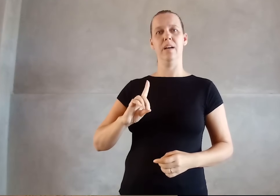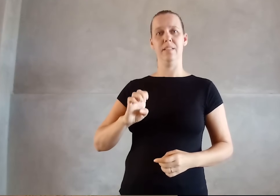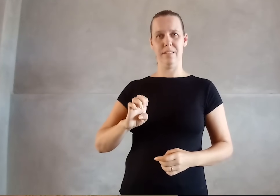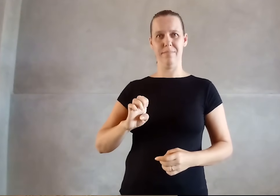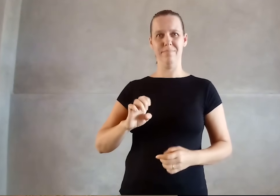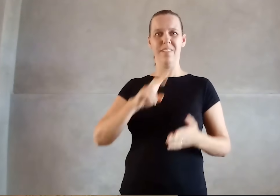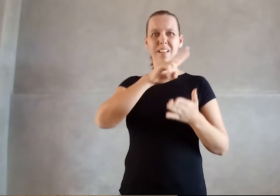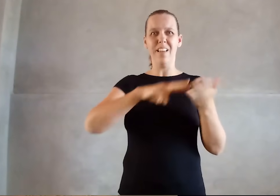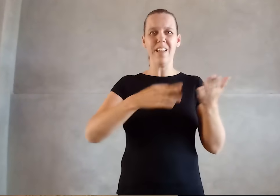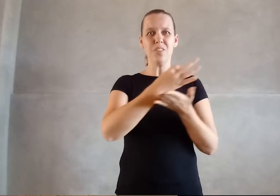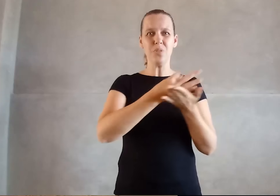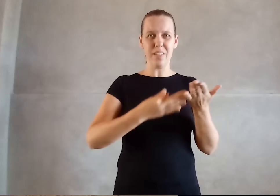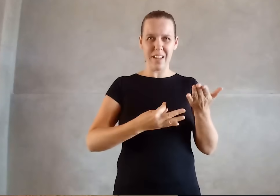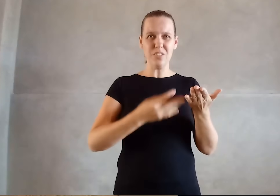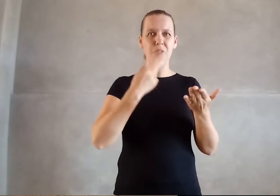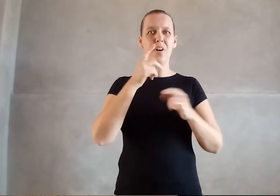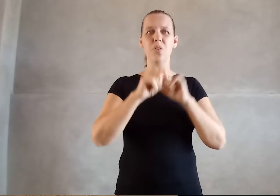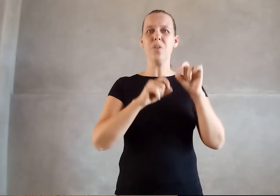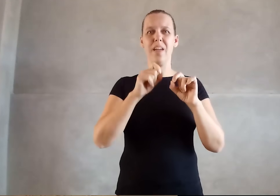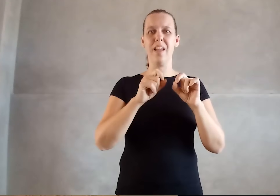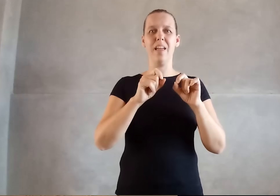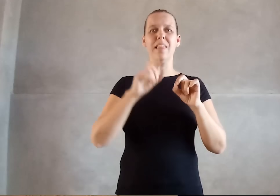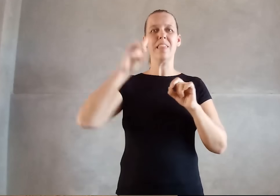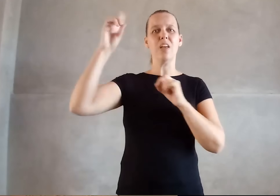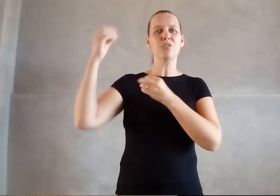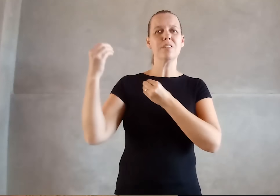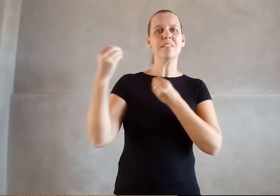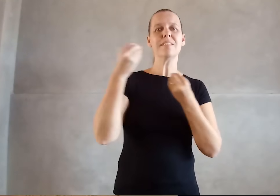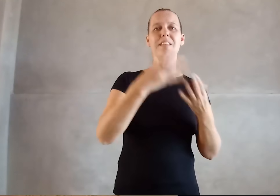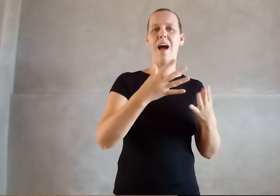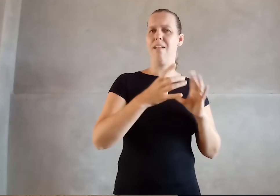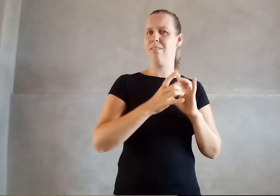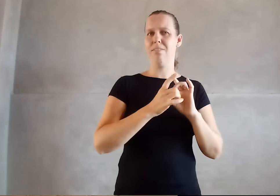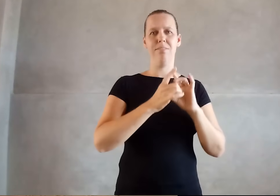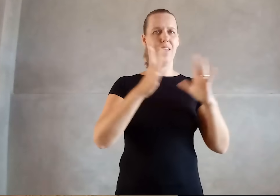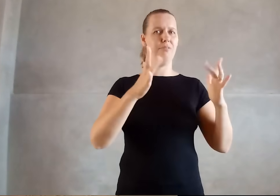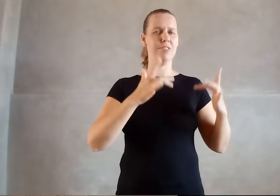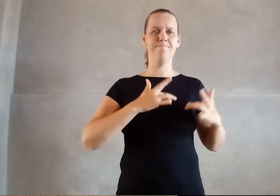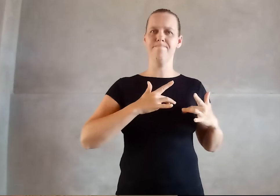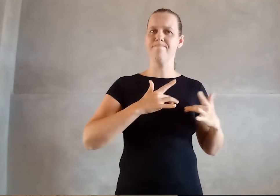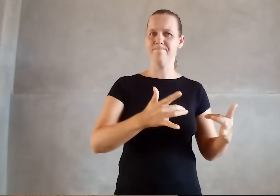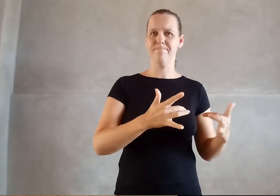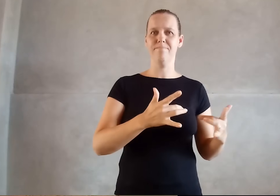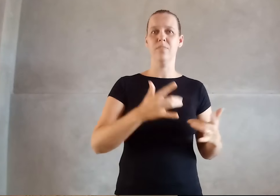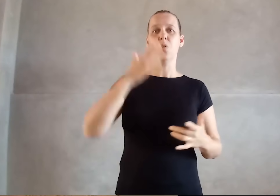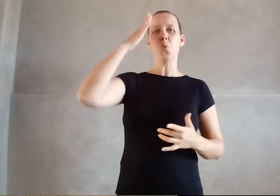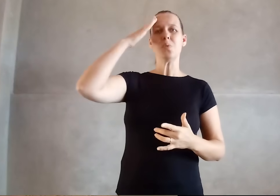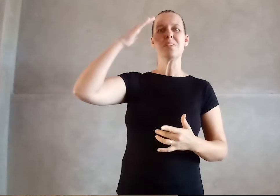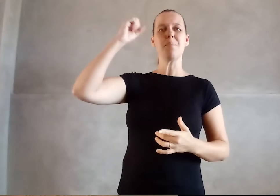vai dar a todos que pedirem liberalmente. Então nós encontramos aqui uma